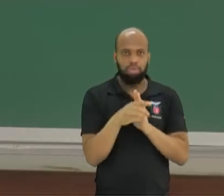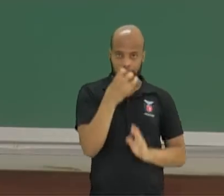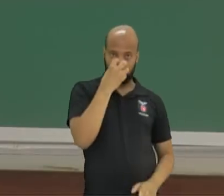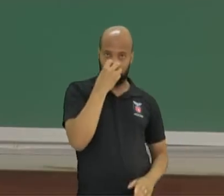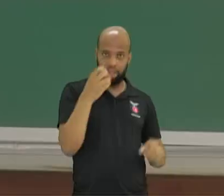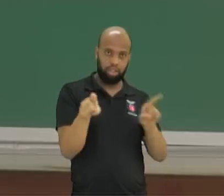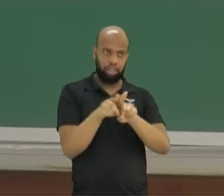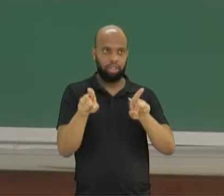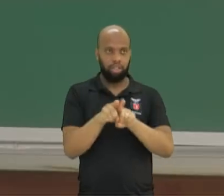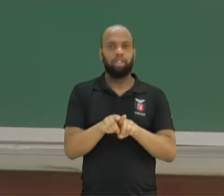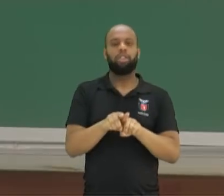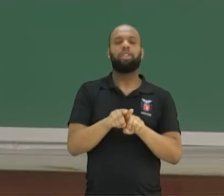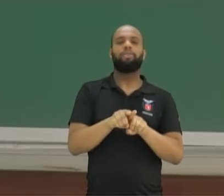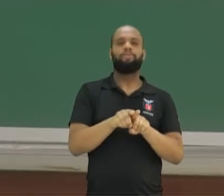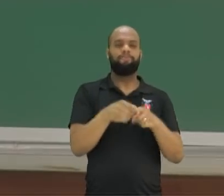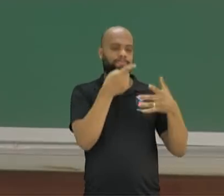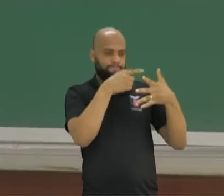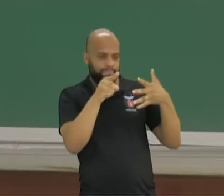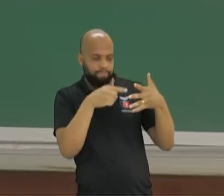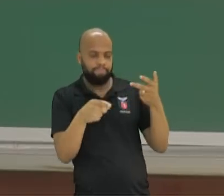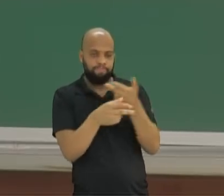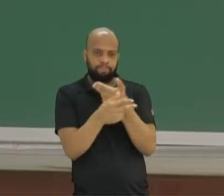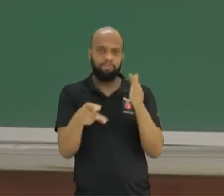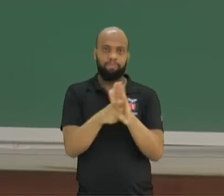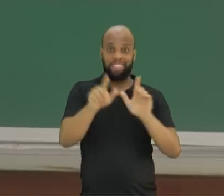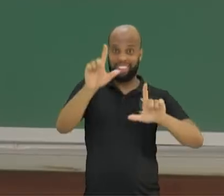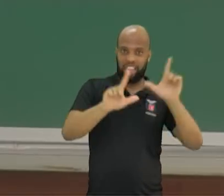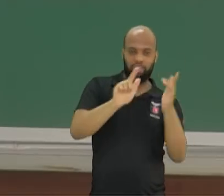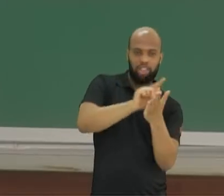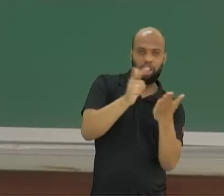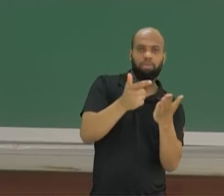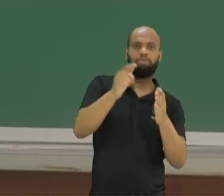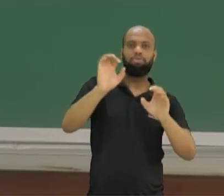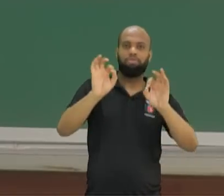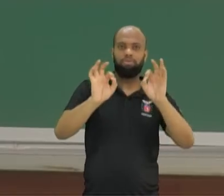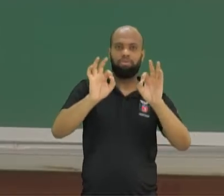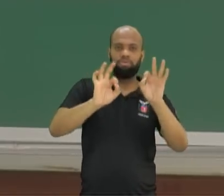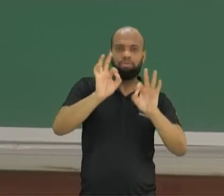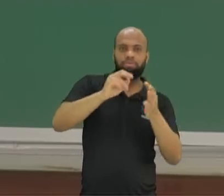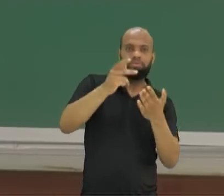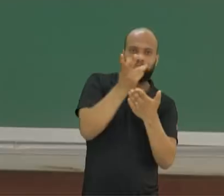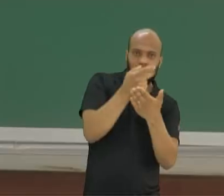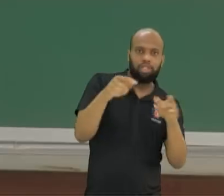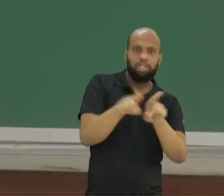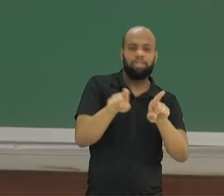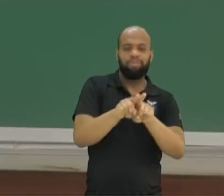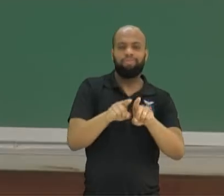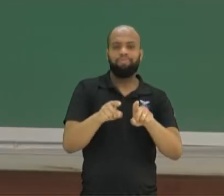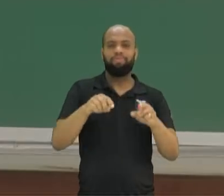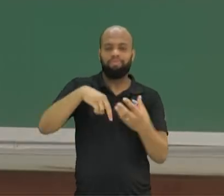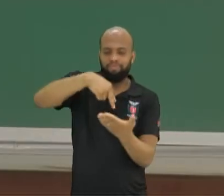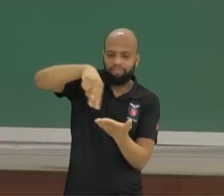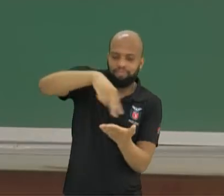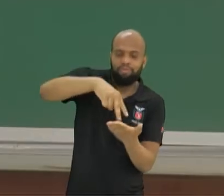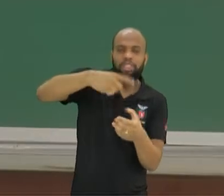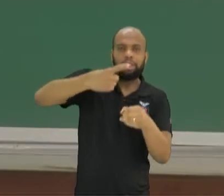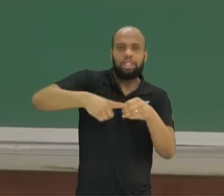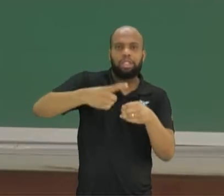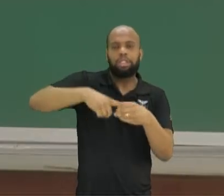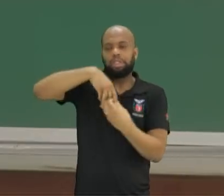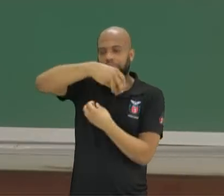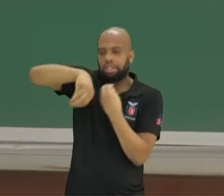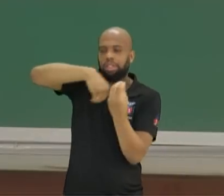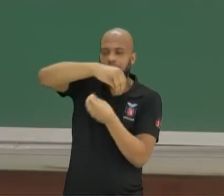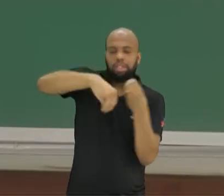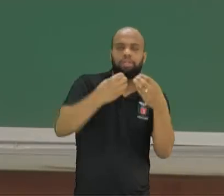né? Elementos de desenhos animados da época, de dança urbana, né? Misturou isso tudo